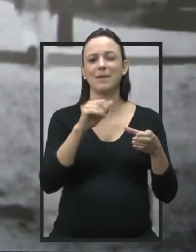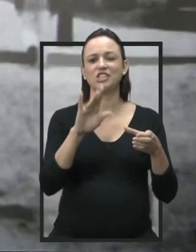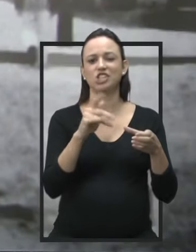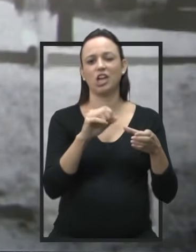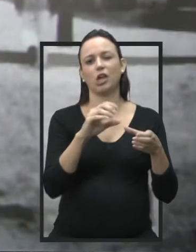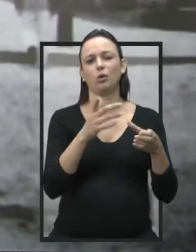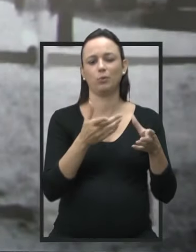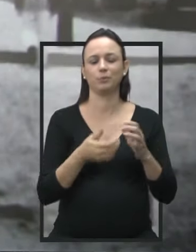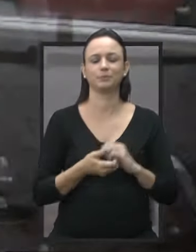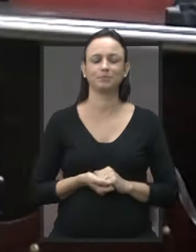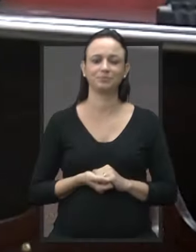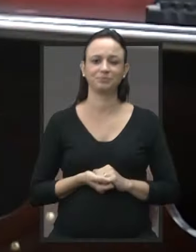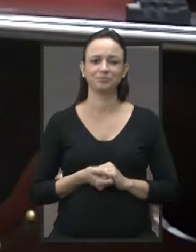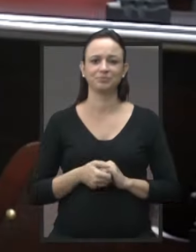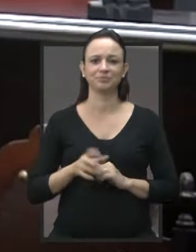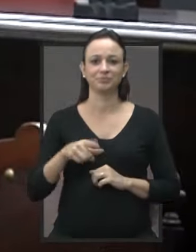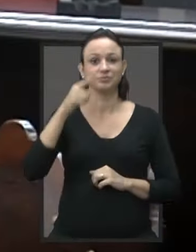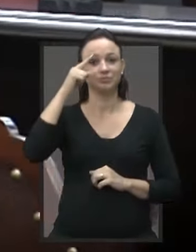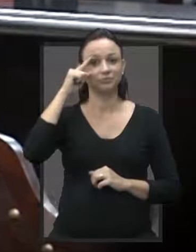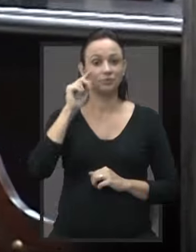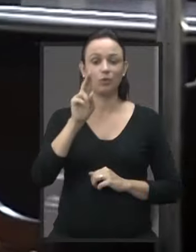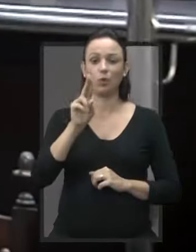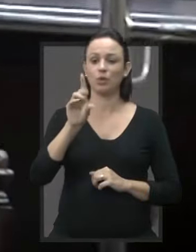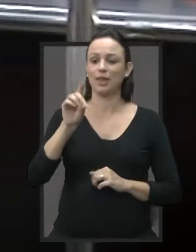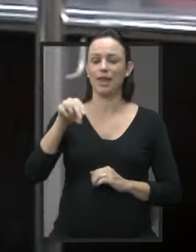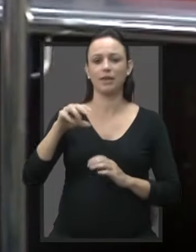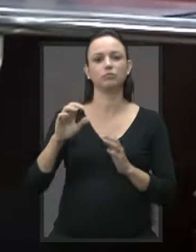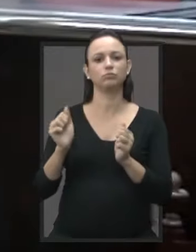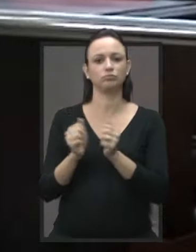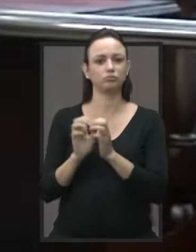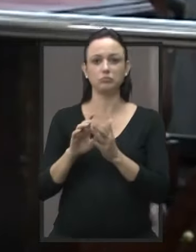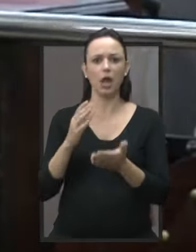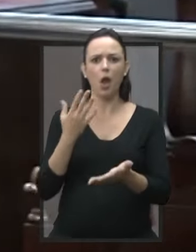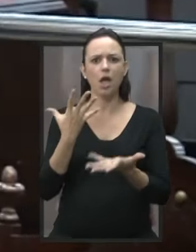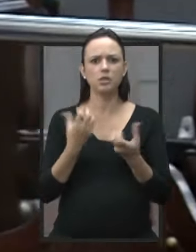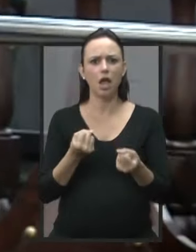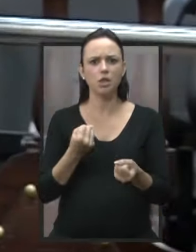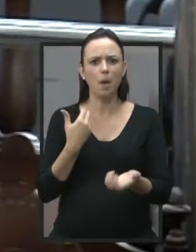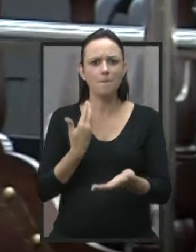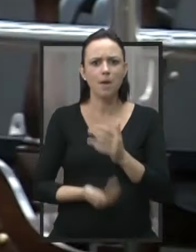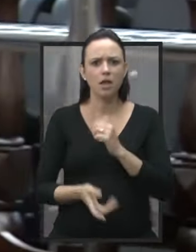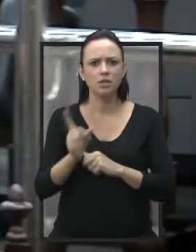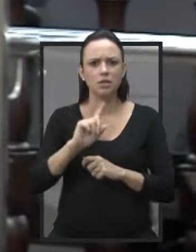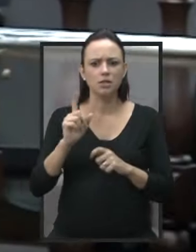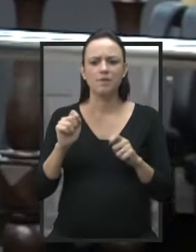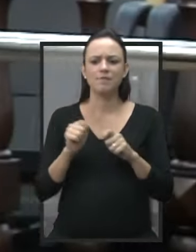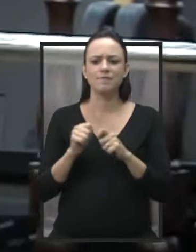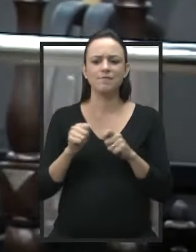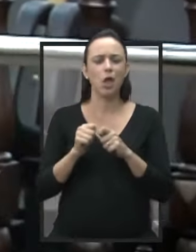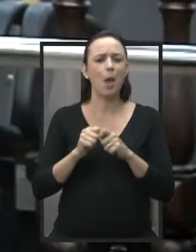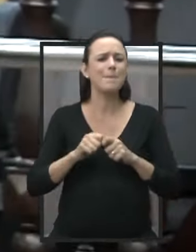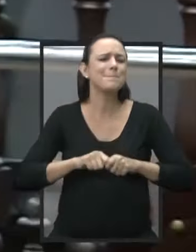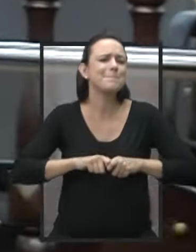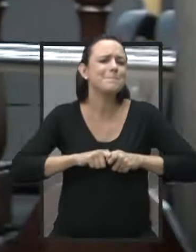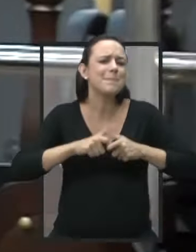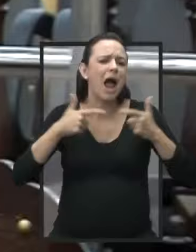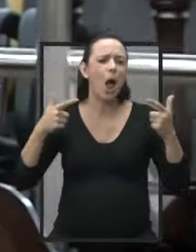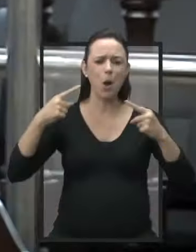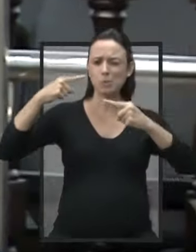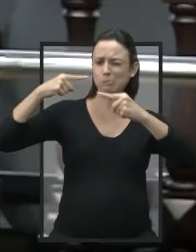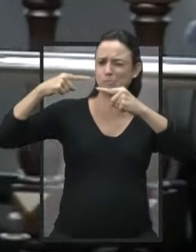Celso Pacheco, né? Zezinho Magalhães e a UDN não engoliram a derrota e chegaram a fazer, talvez, a